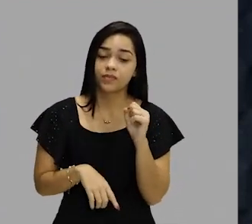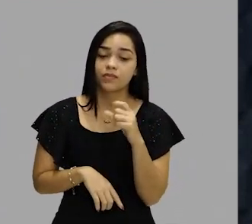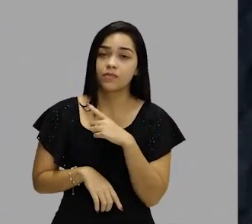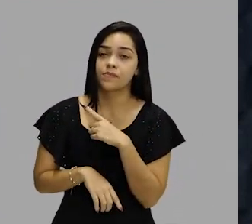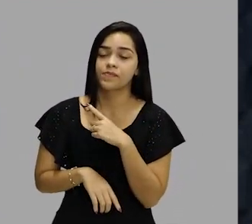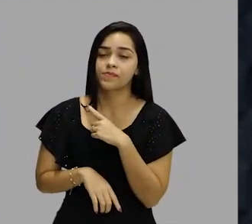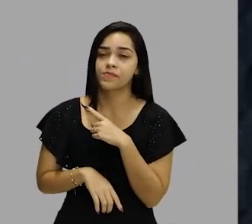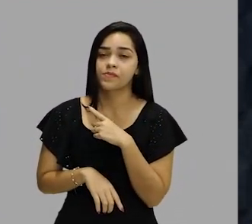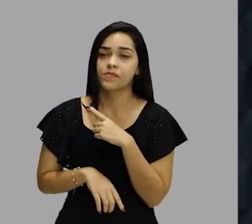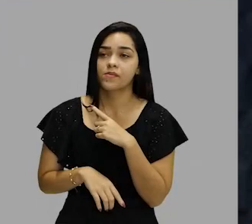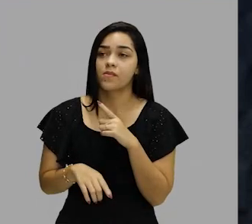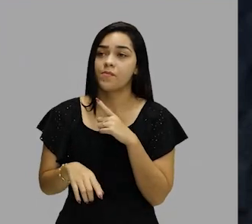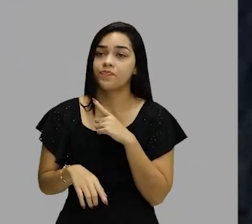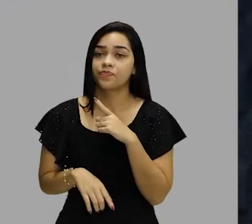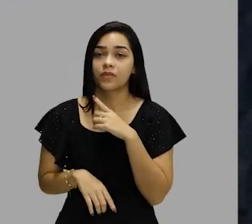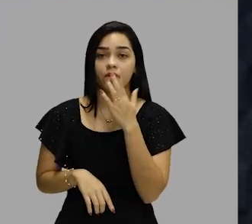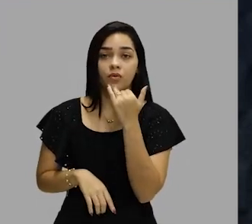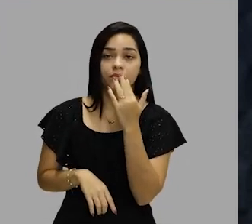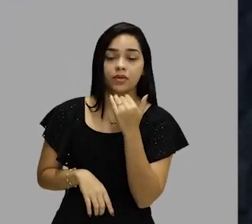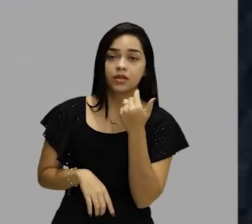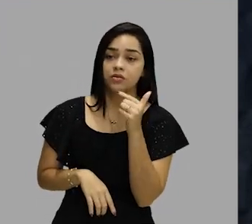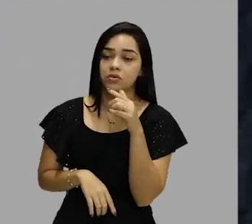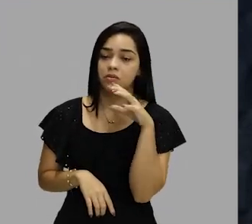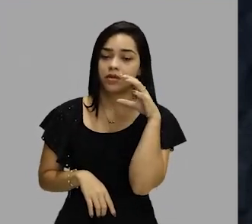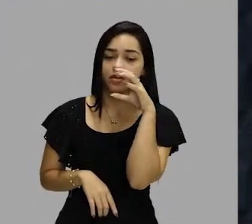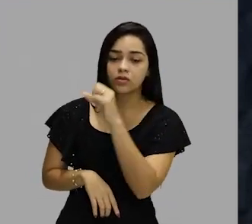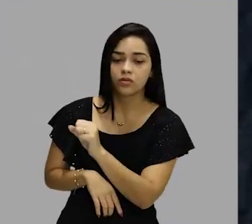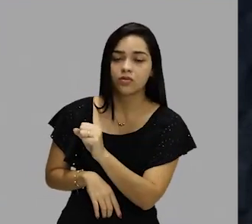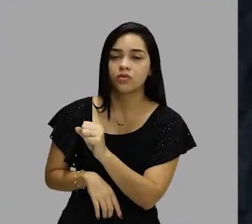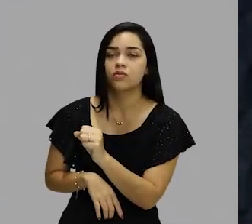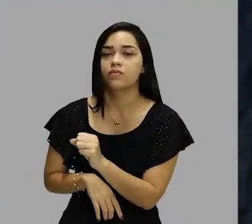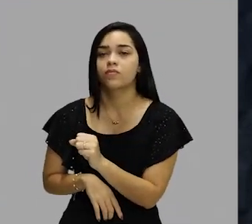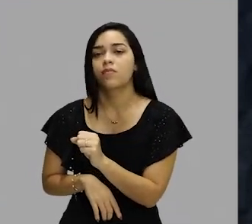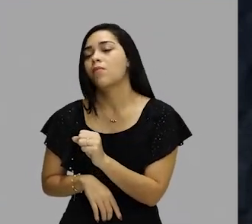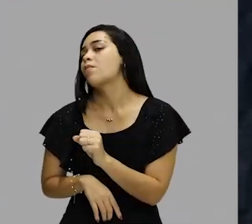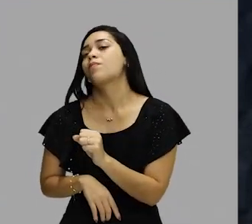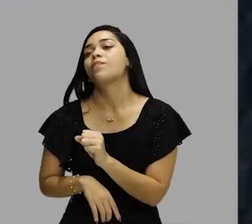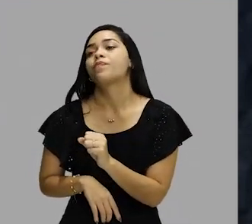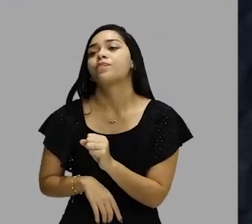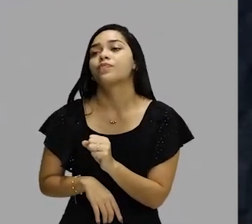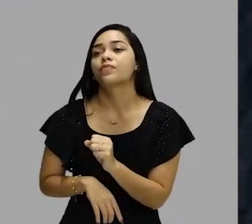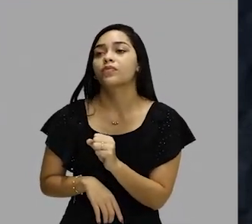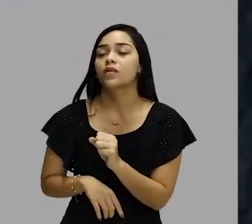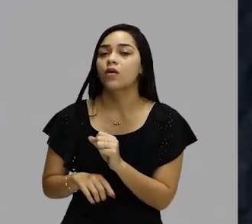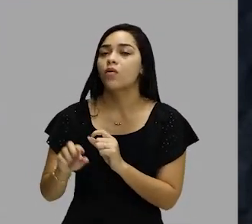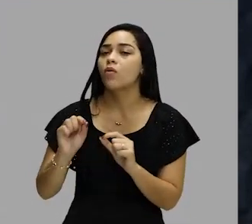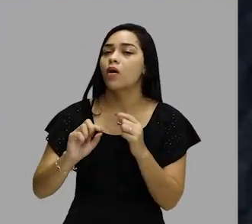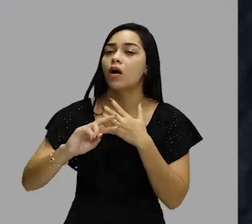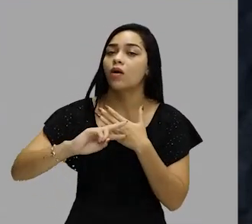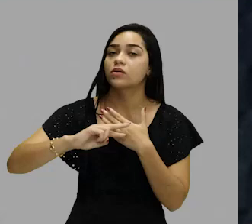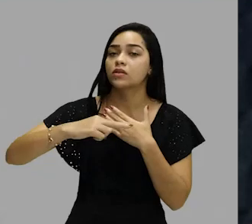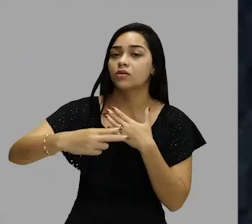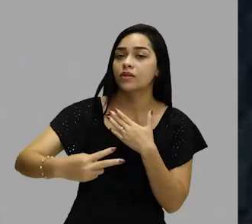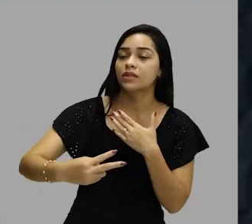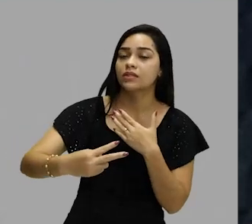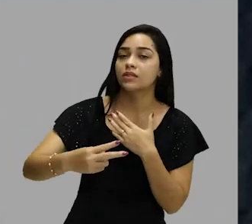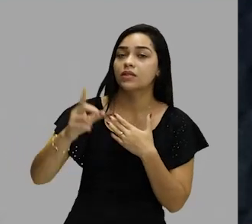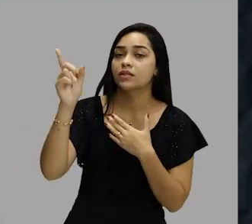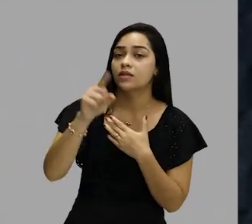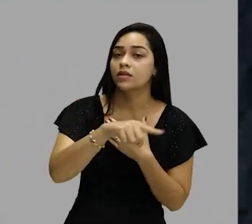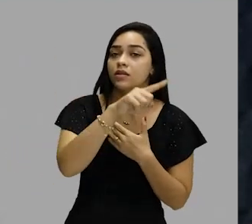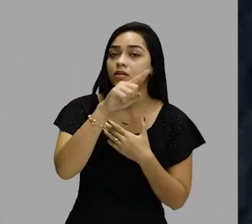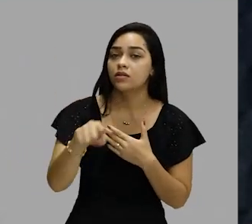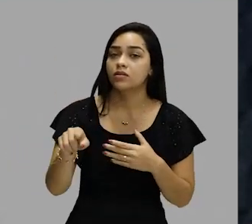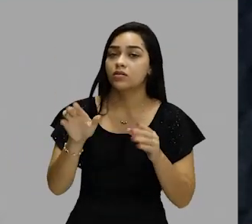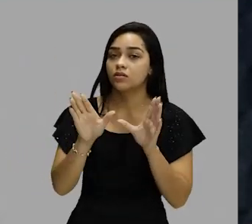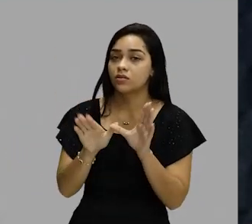bastante. Ora, tem alimento, não tem predador. Então, a consequência dessa eliminação